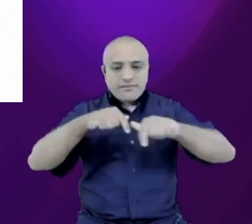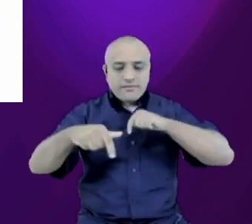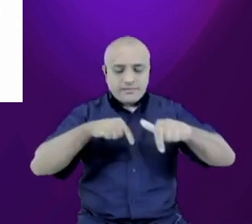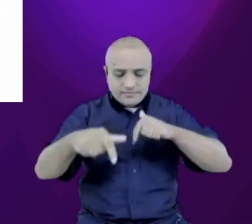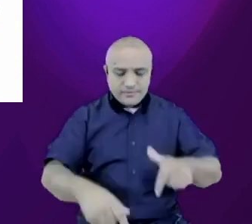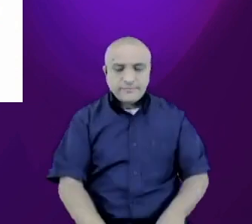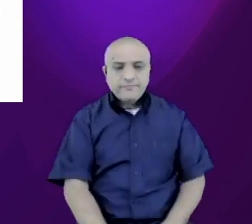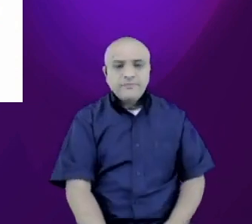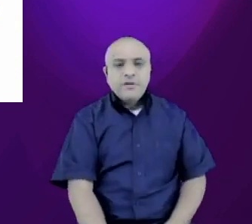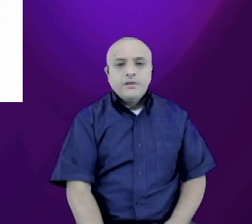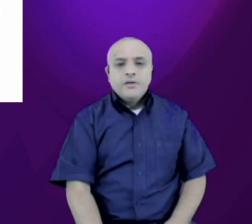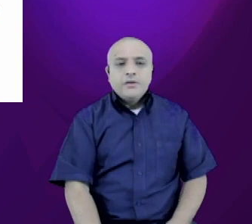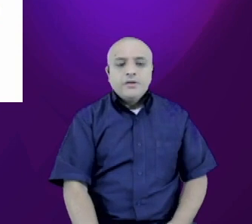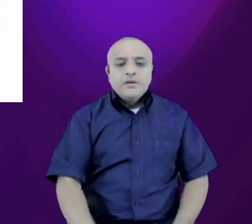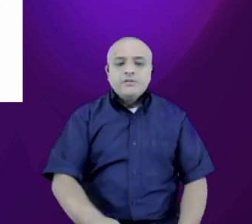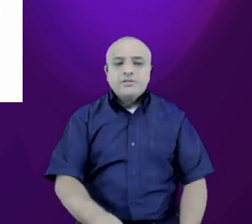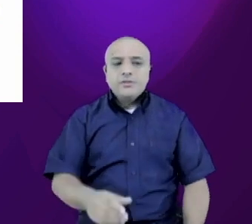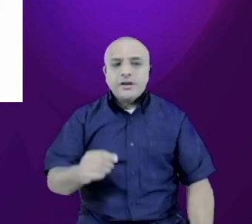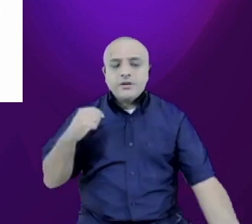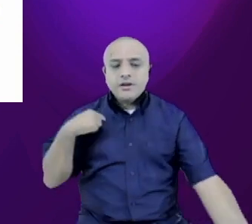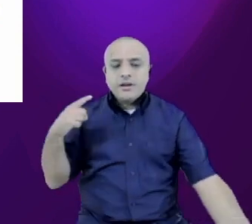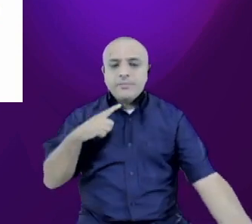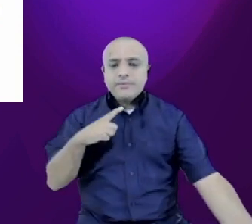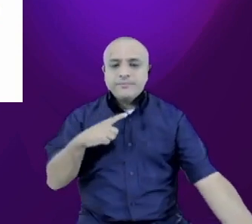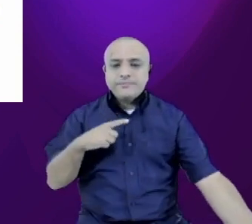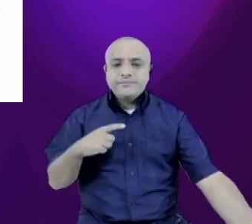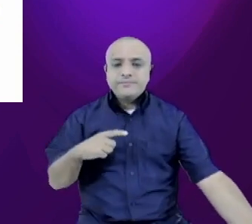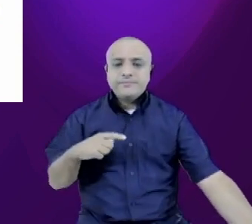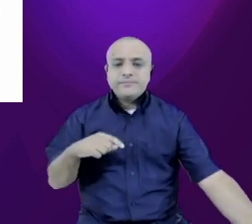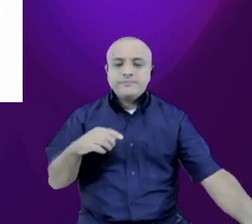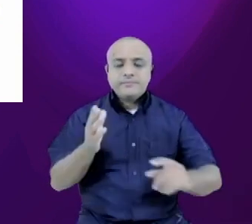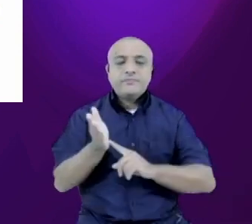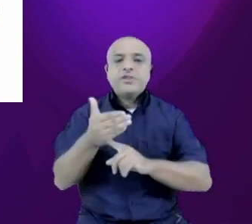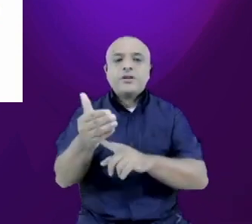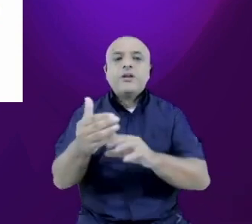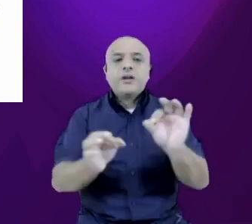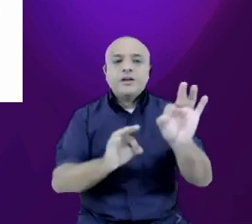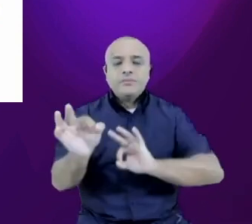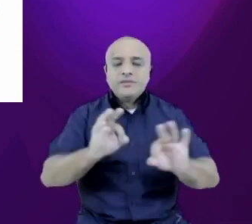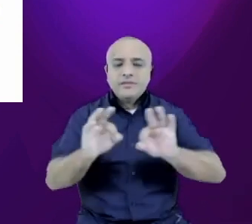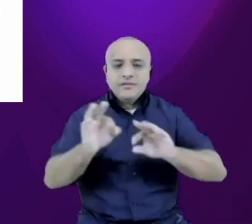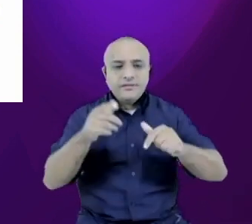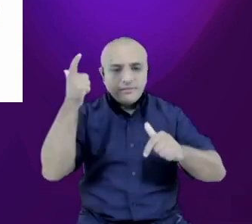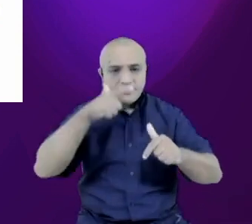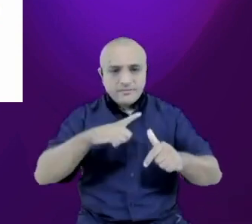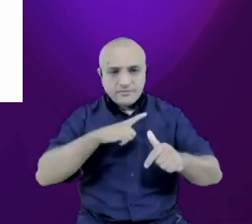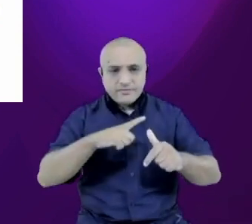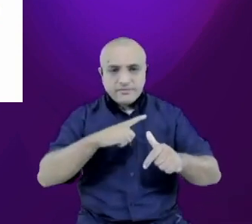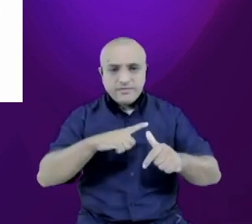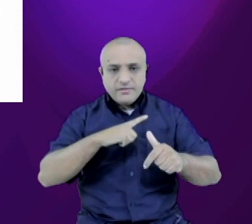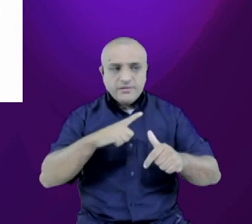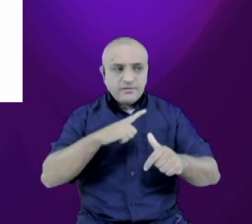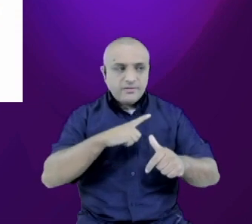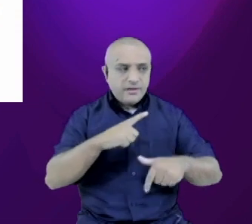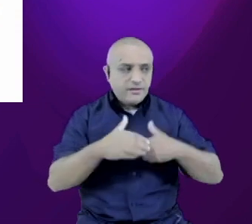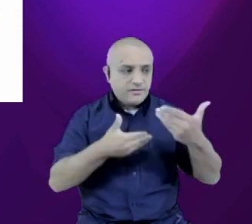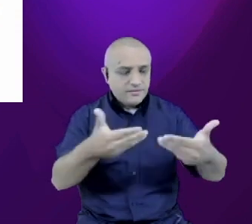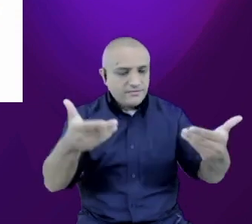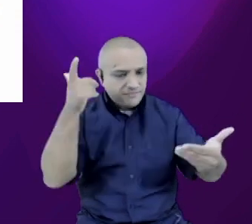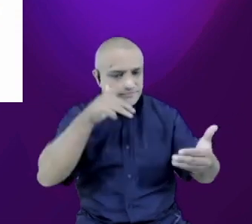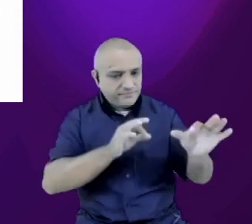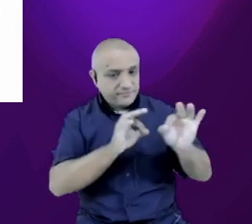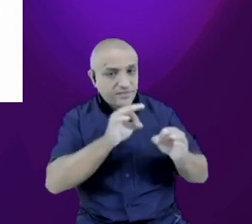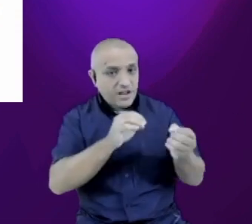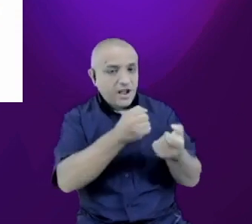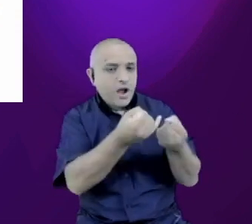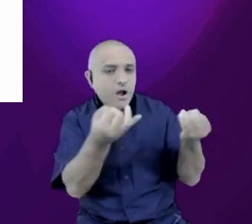tem um ponto também interessante em relação ao avanço tecnológico. A gente reduziu muito o tempo de aquisição da imagem, a gente melhorou muito a qualidade